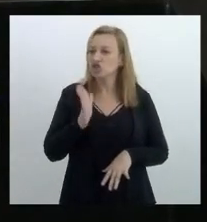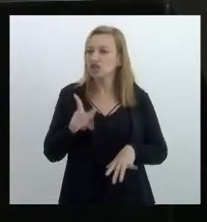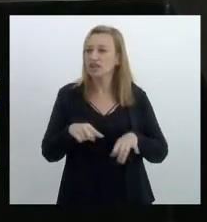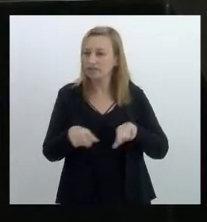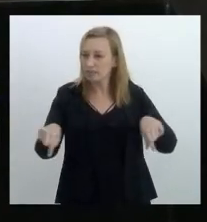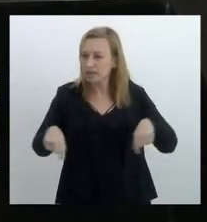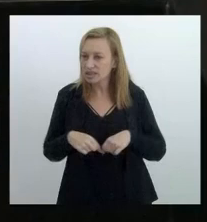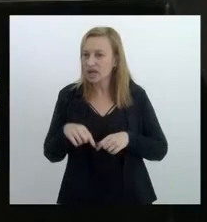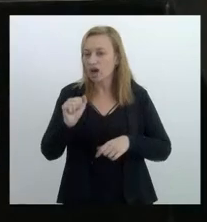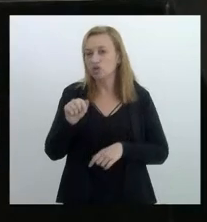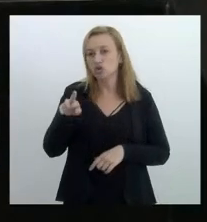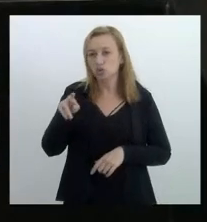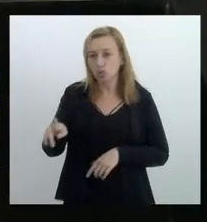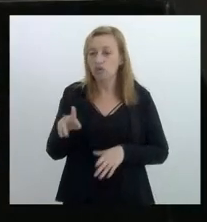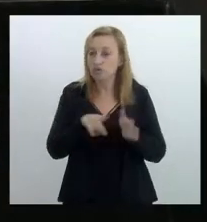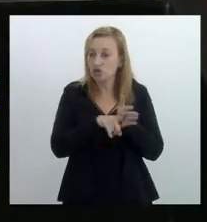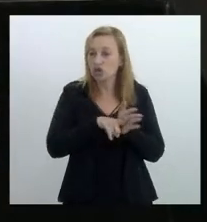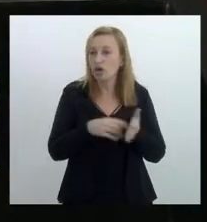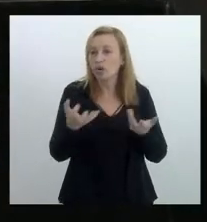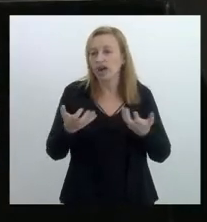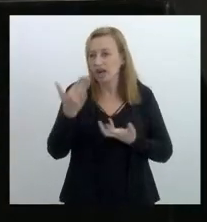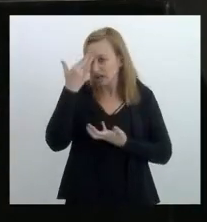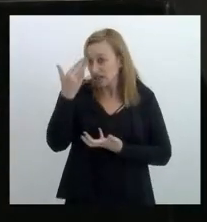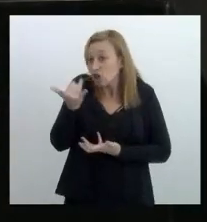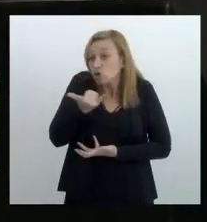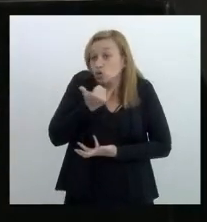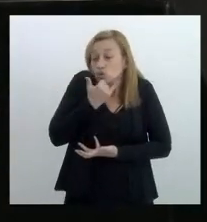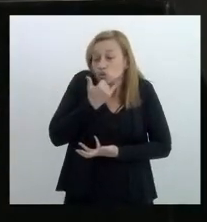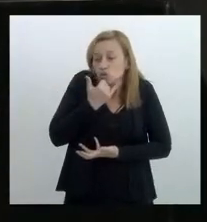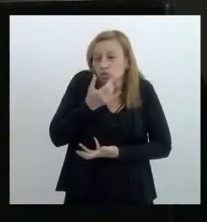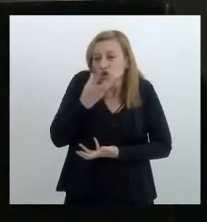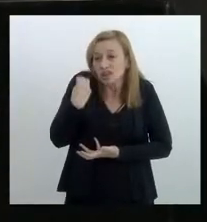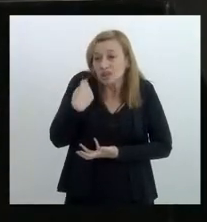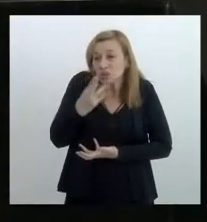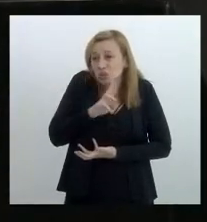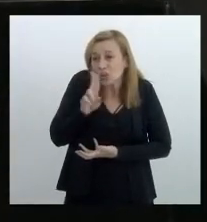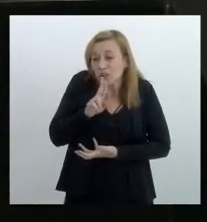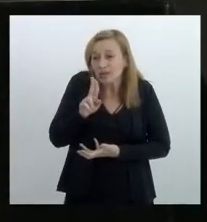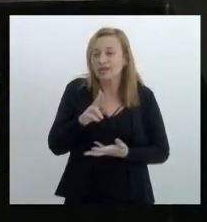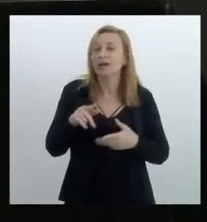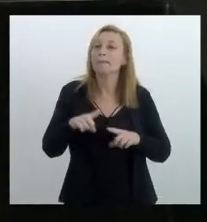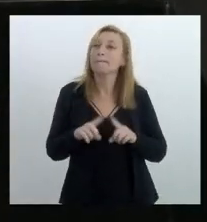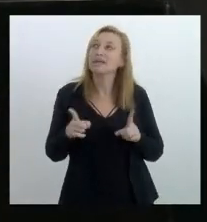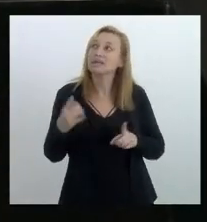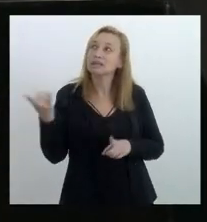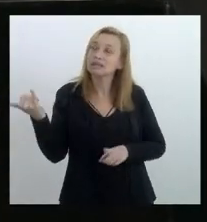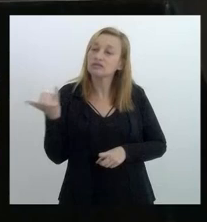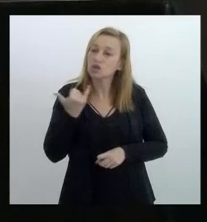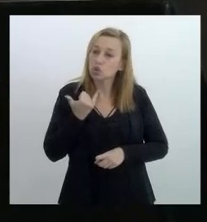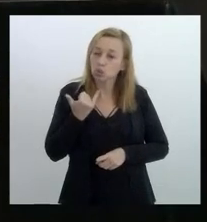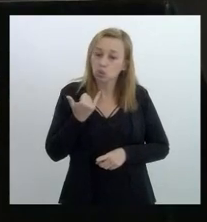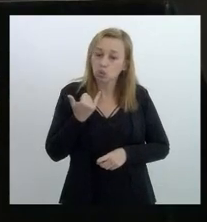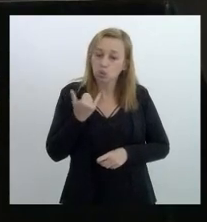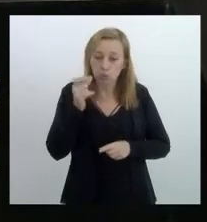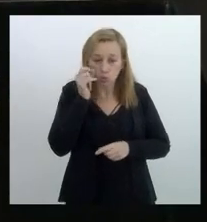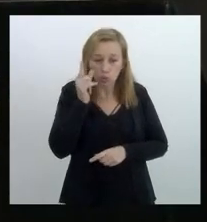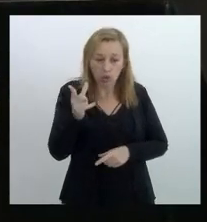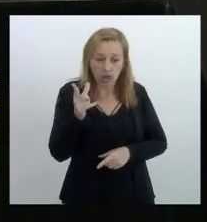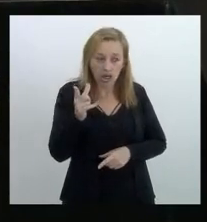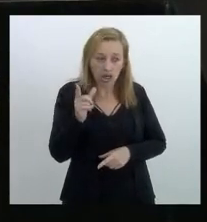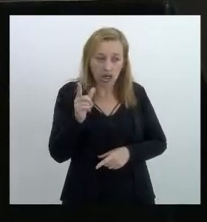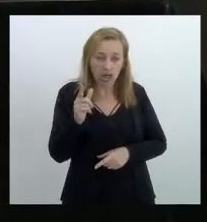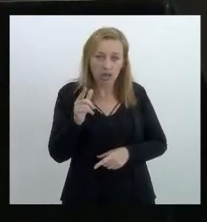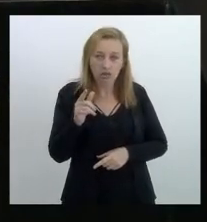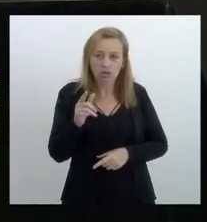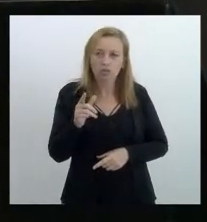sala, um auditor fiscal, e eu quero agradecer, me desculpe, eu não guardei o seu nome, mas ele nos fez um alerta sobre